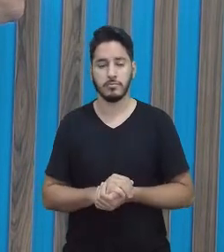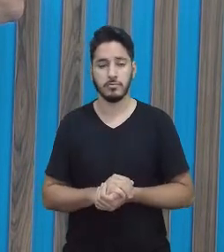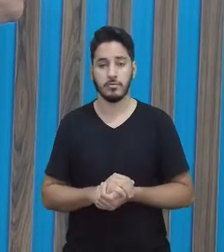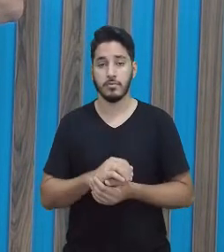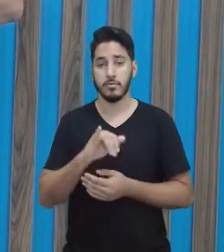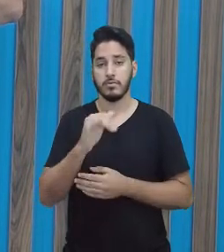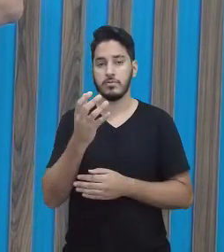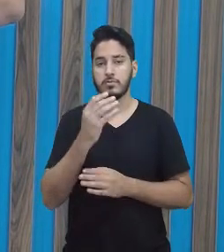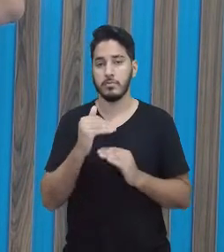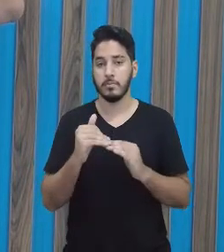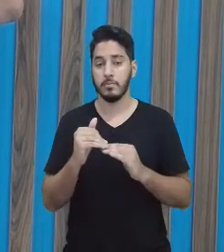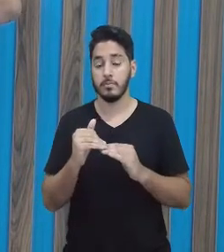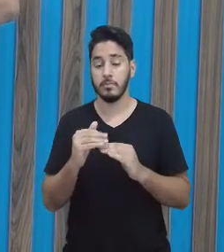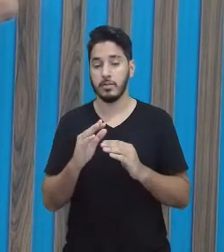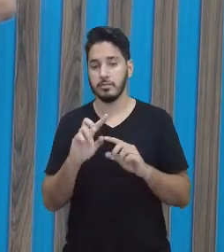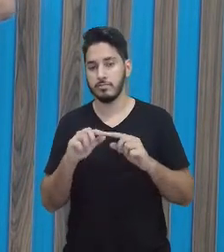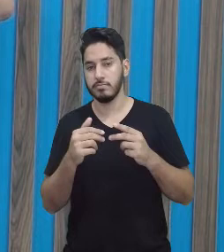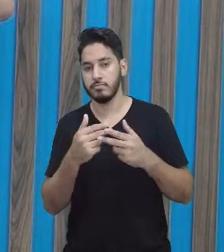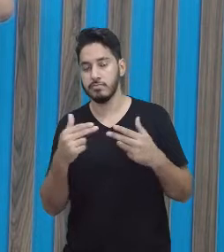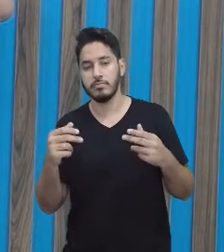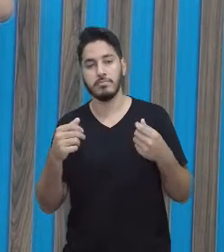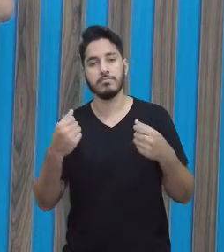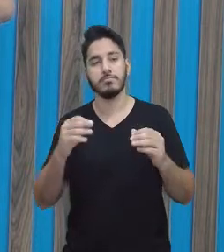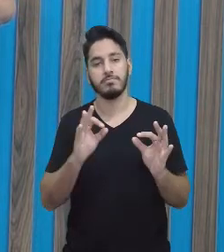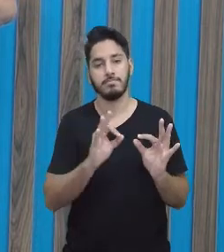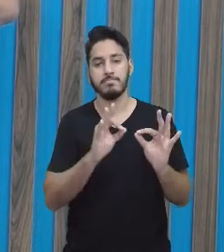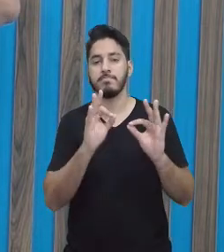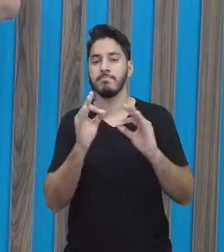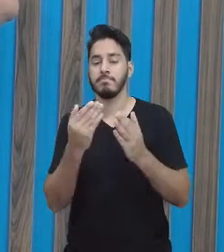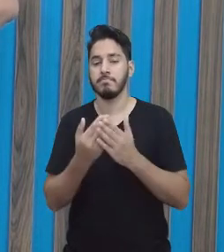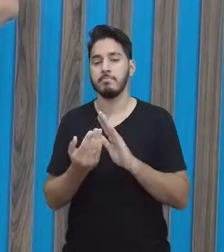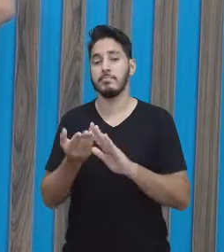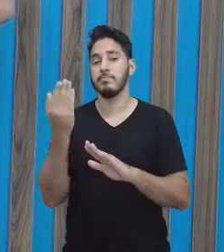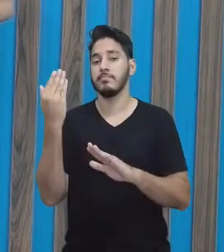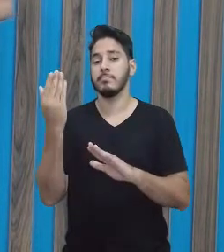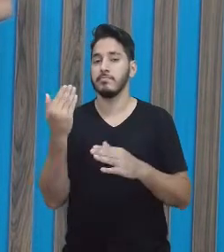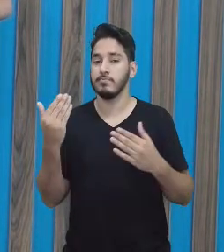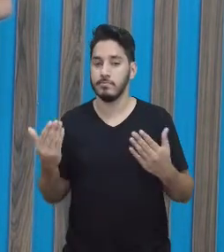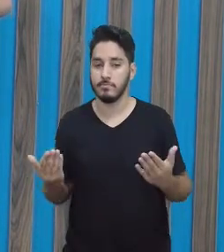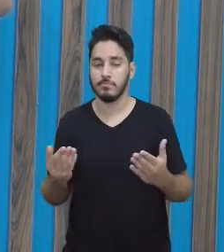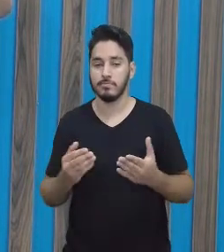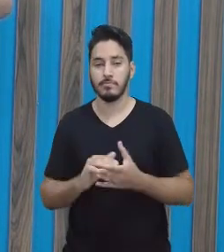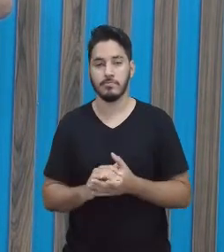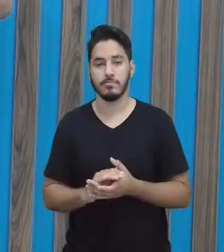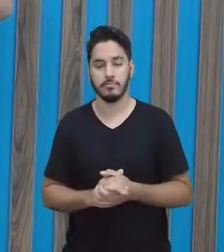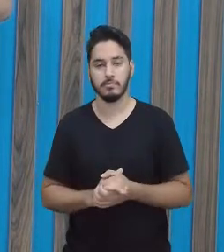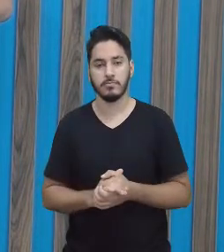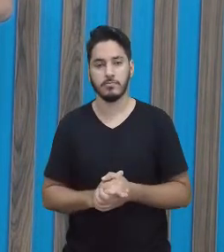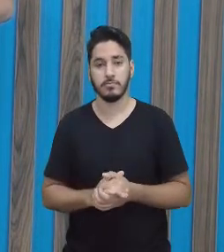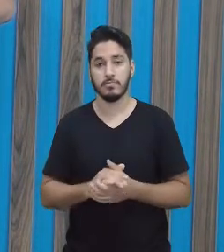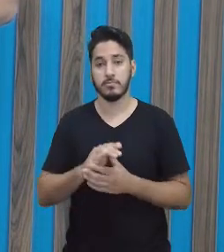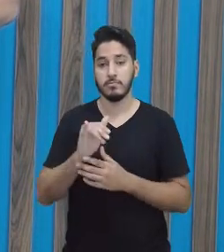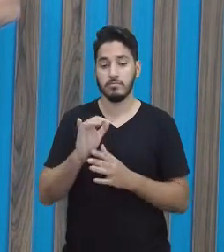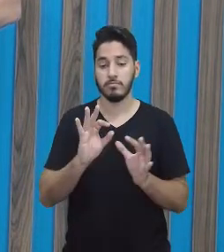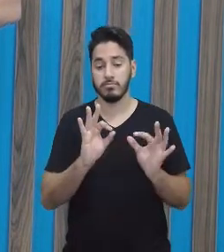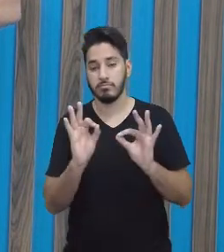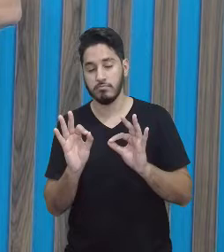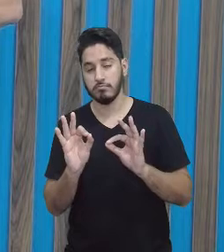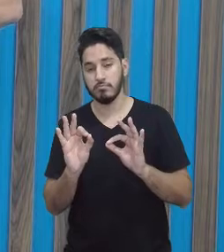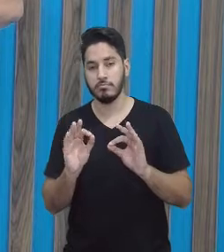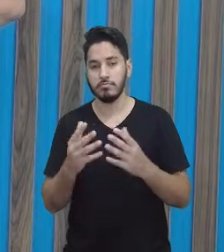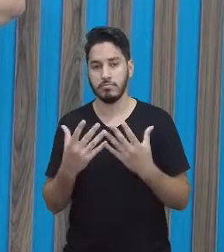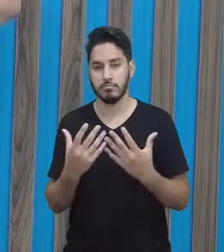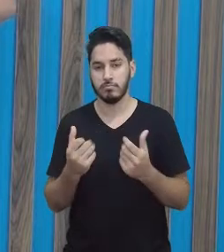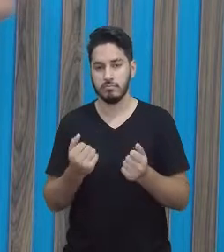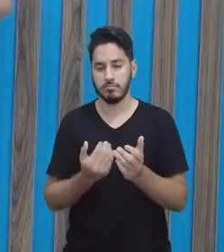quiser saber mais, precisa assistir a aula anterior, caso não tenha assistido. Então, bora